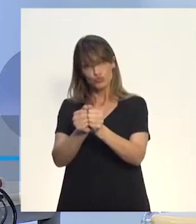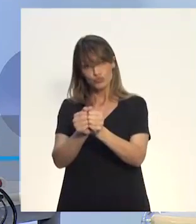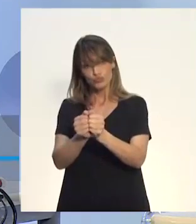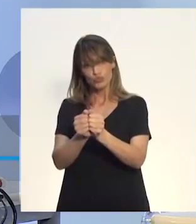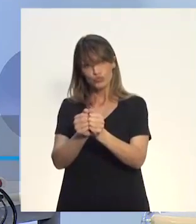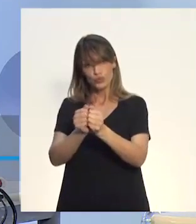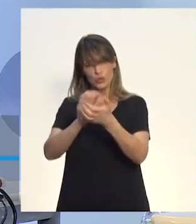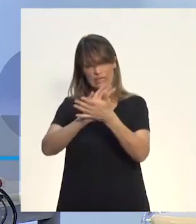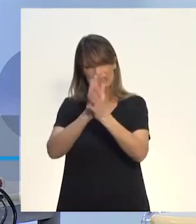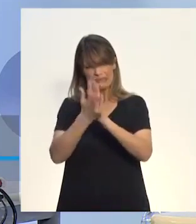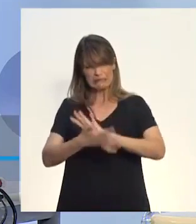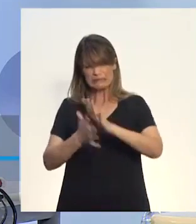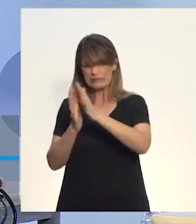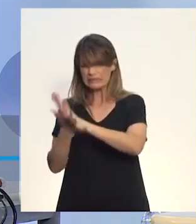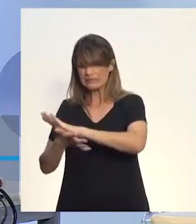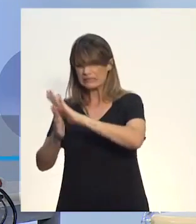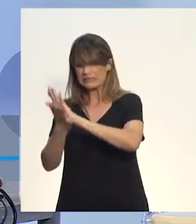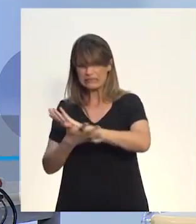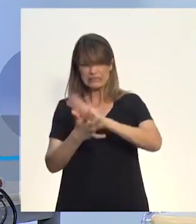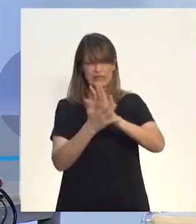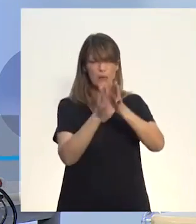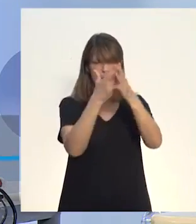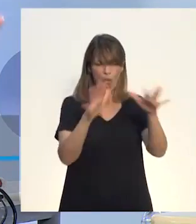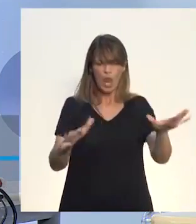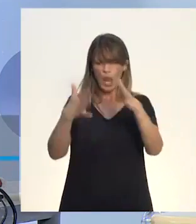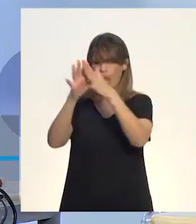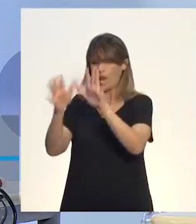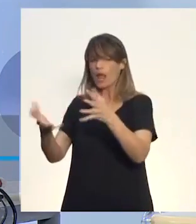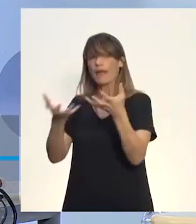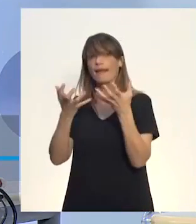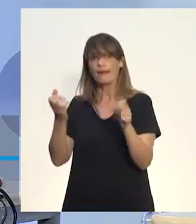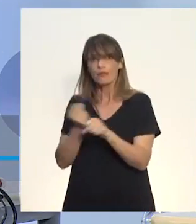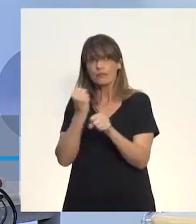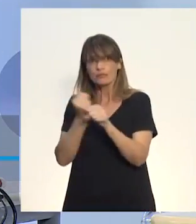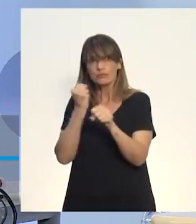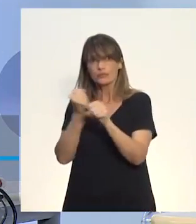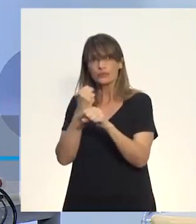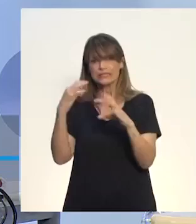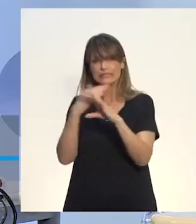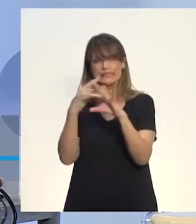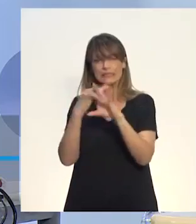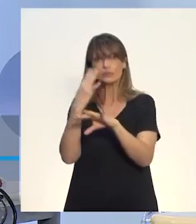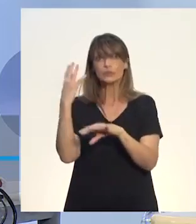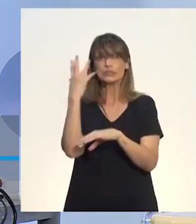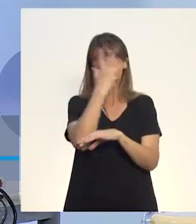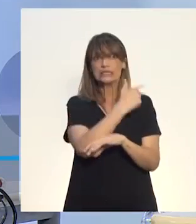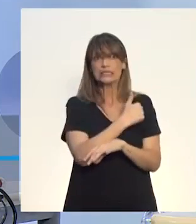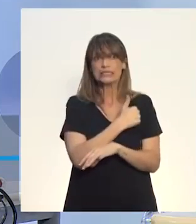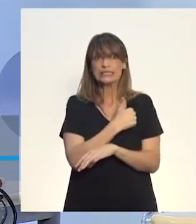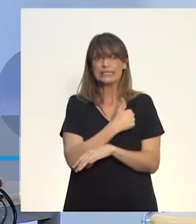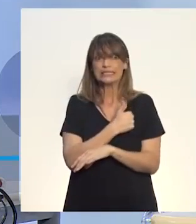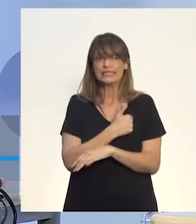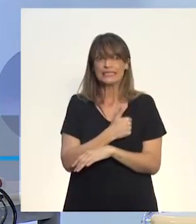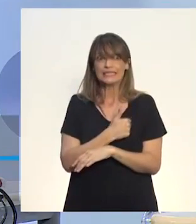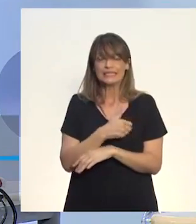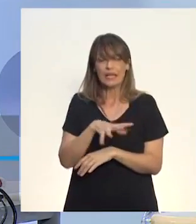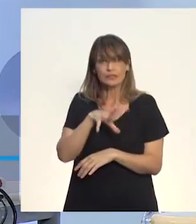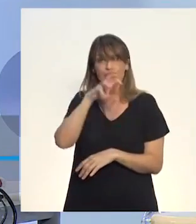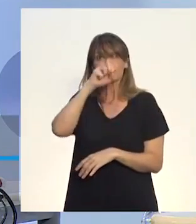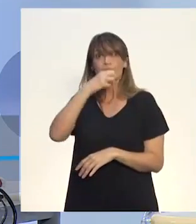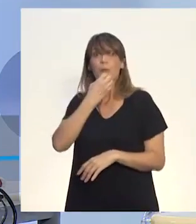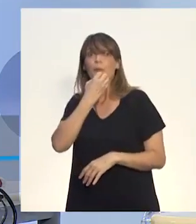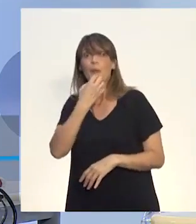adoidadas em Paris e querem construir uma cidade belíssima, uma cidade que não tenha cheiro, uma cidade...